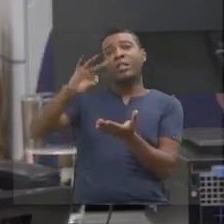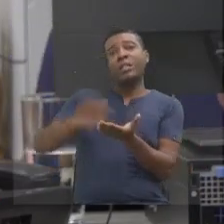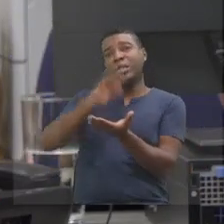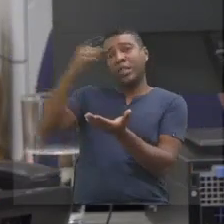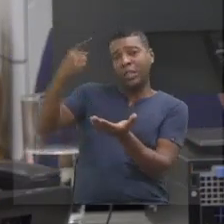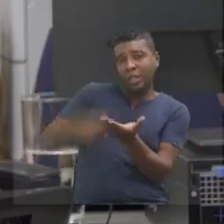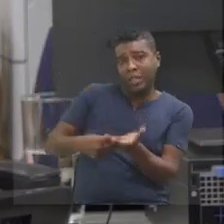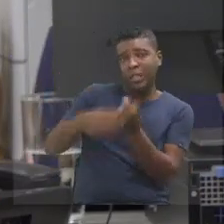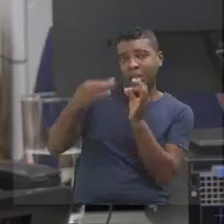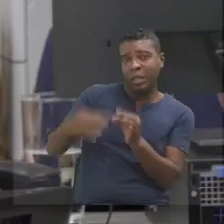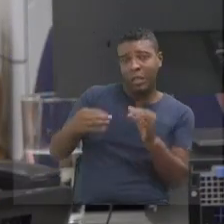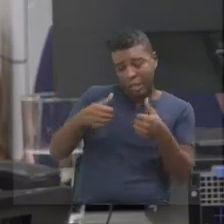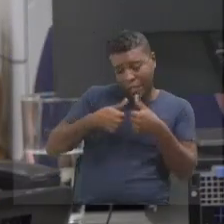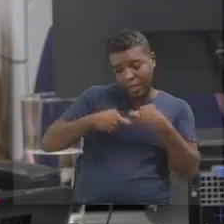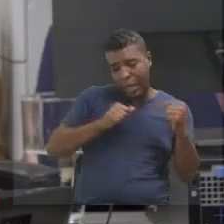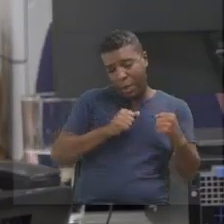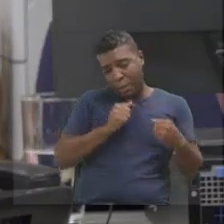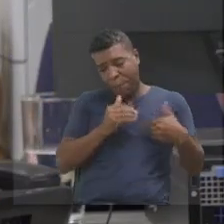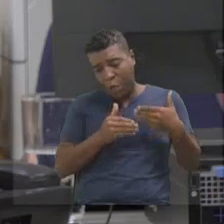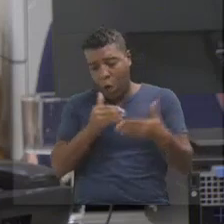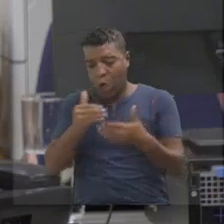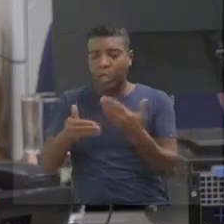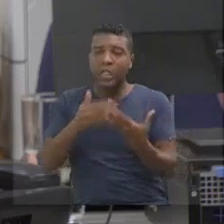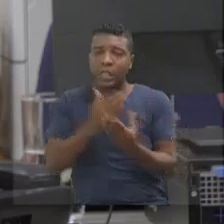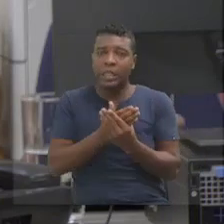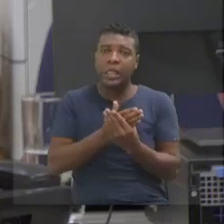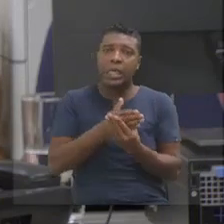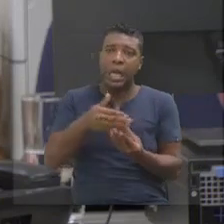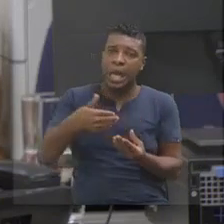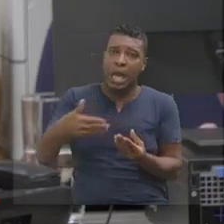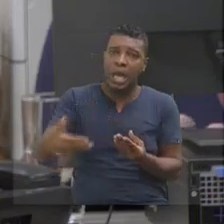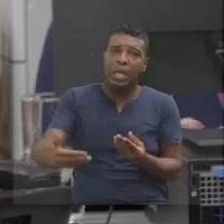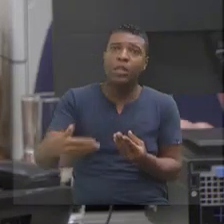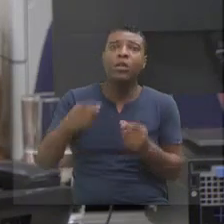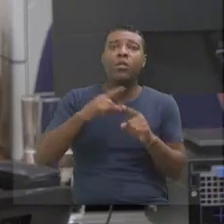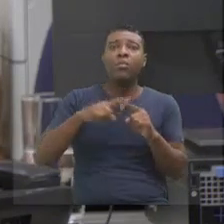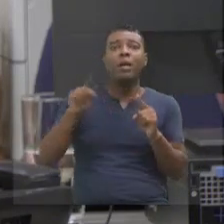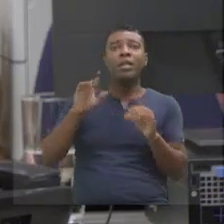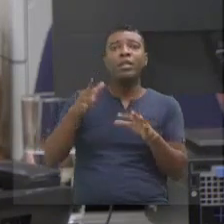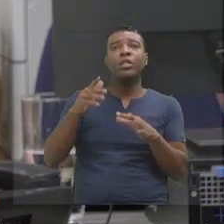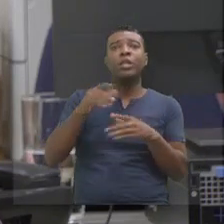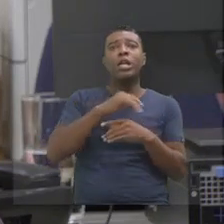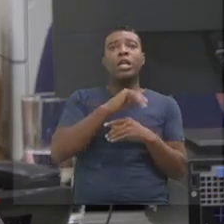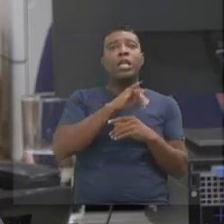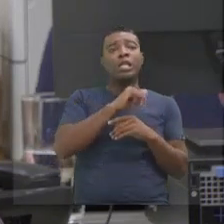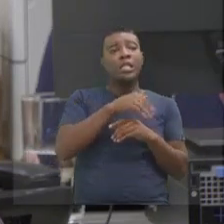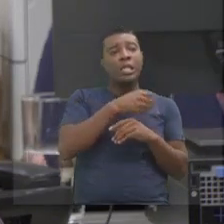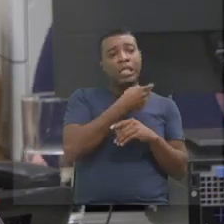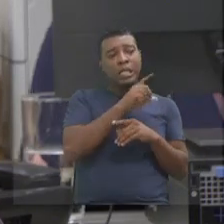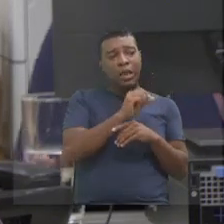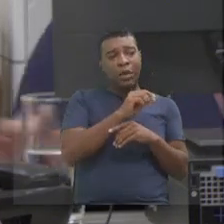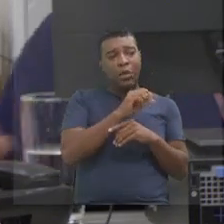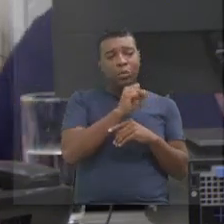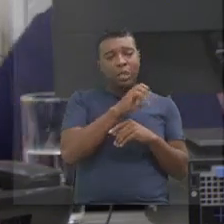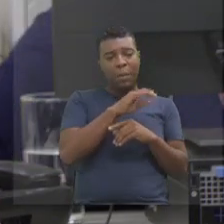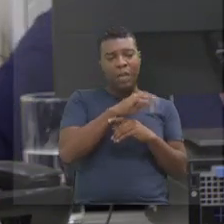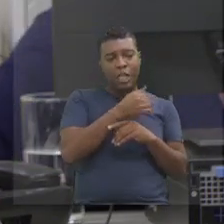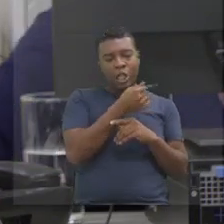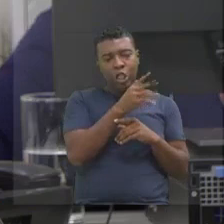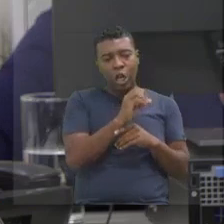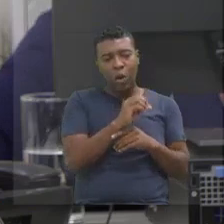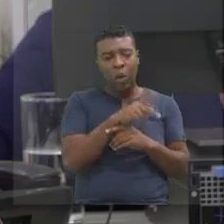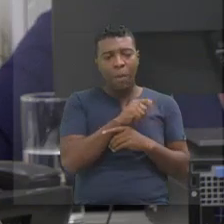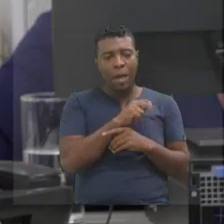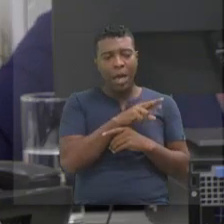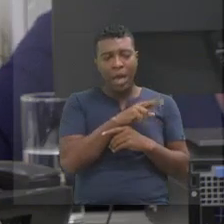cardiologia e nós estamos nesse trâmite esse ano acontecerá tudo mas nós somos referenciados por São Sebastião do Paraíso e nós precisamos